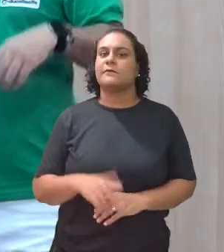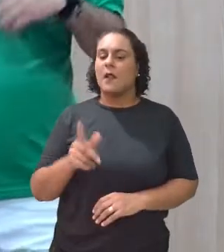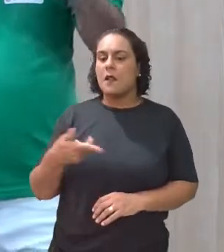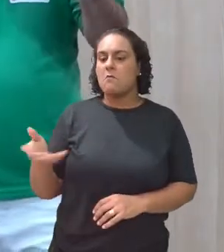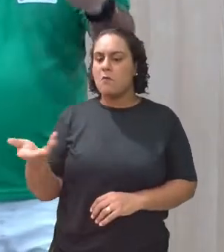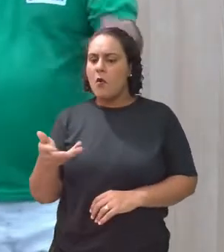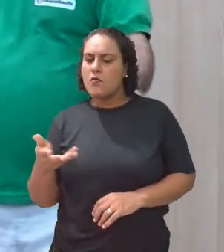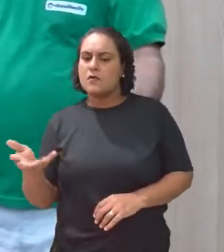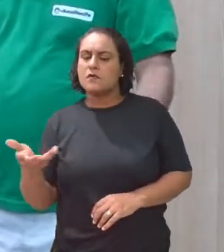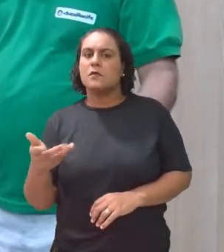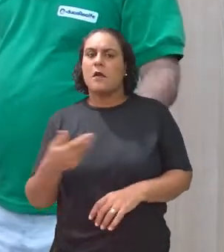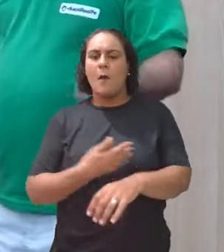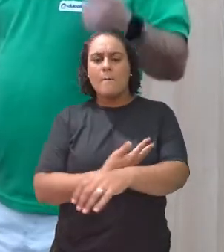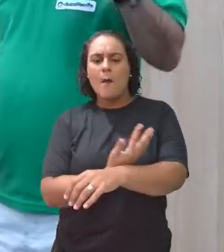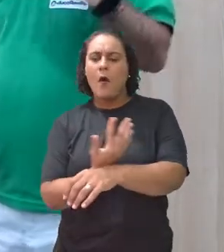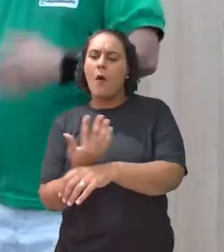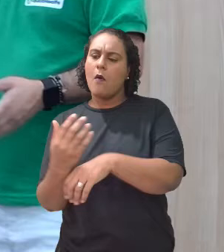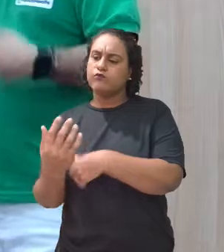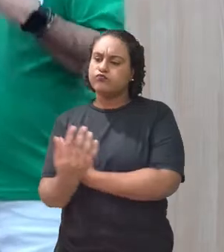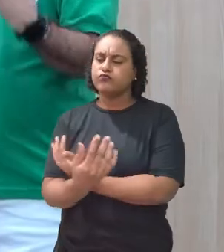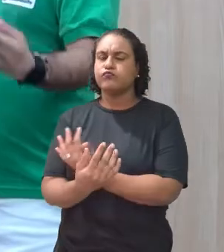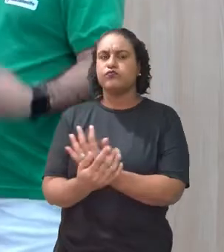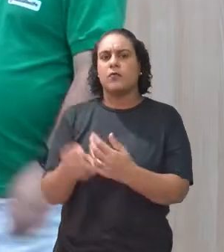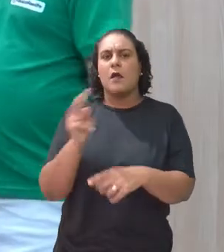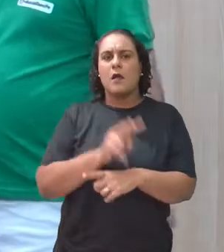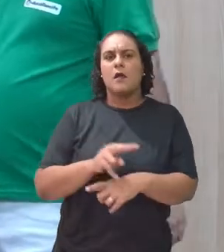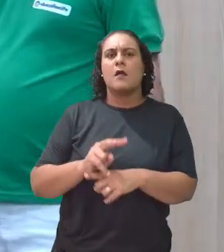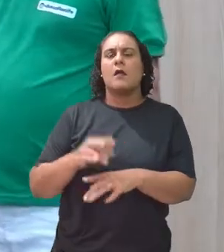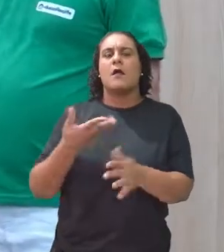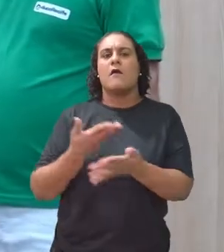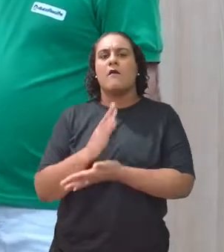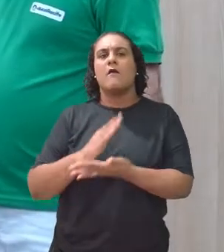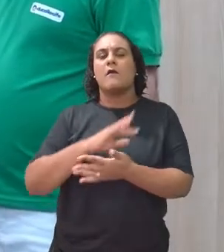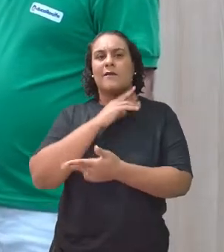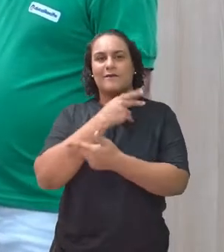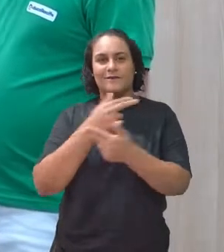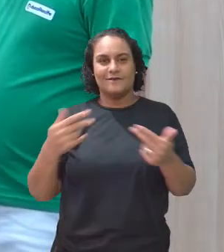produziam ali as suas plantas, né? E criavam alguns desses animais.